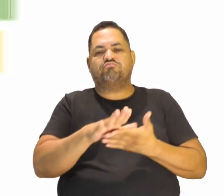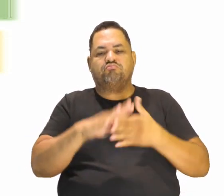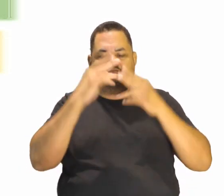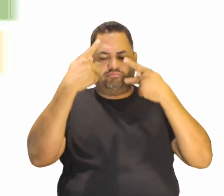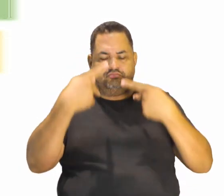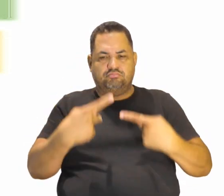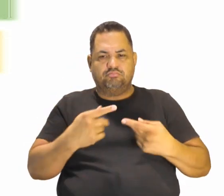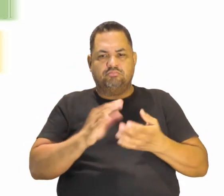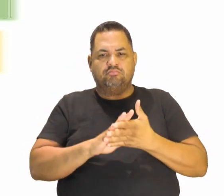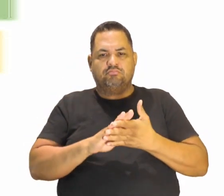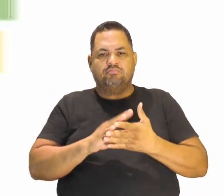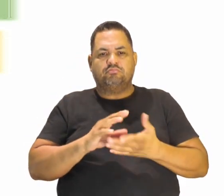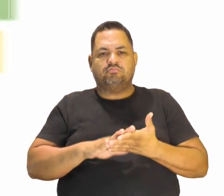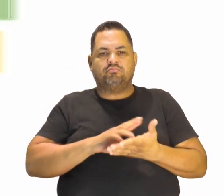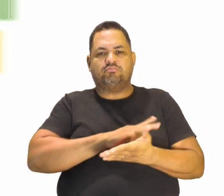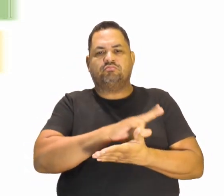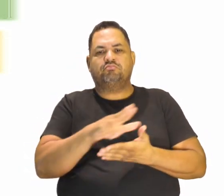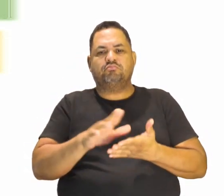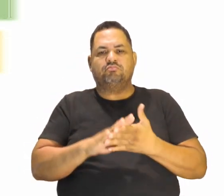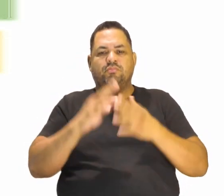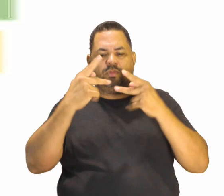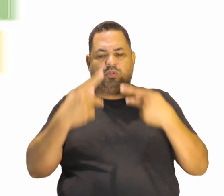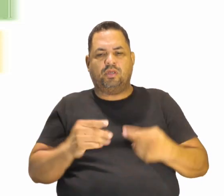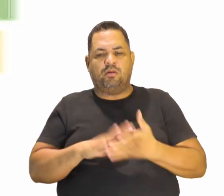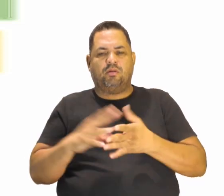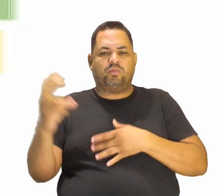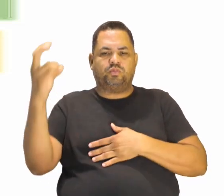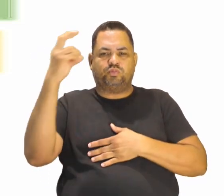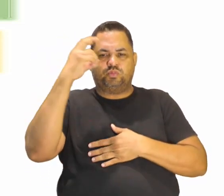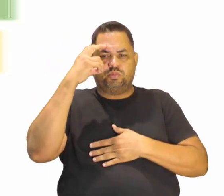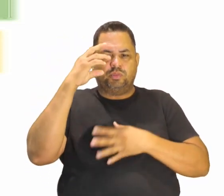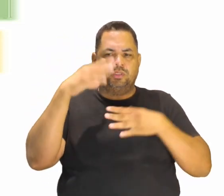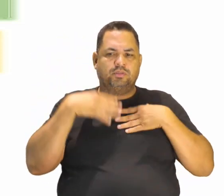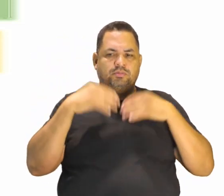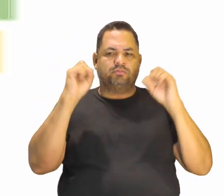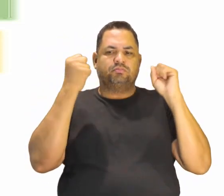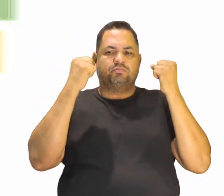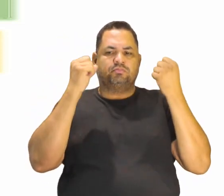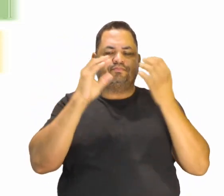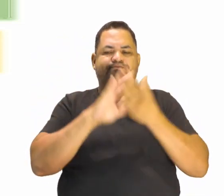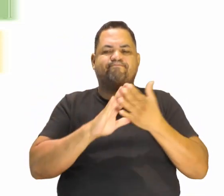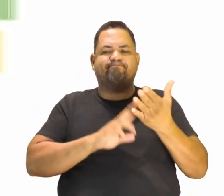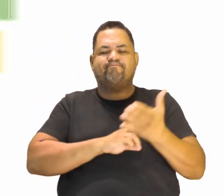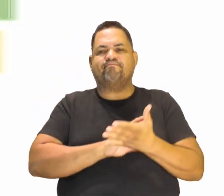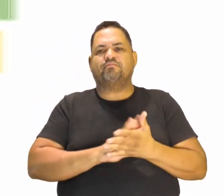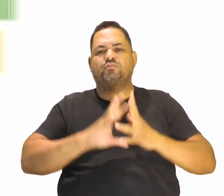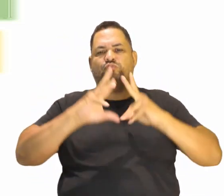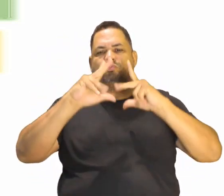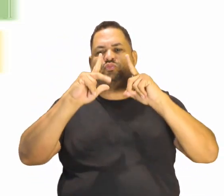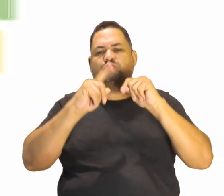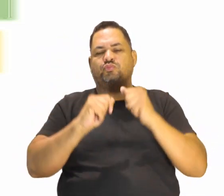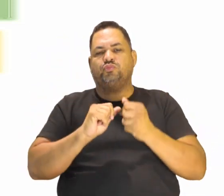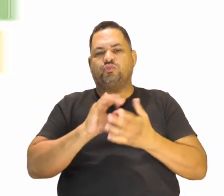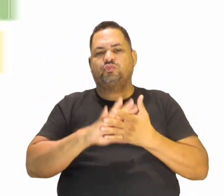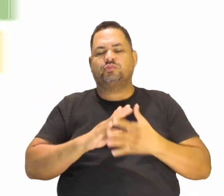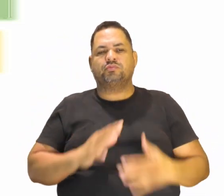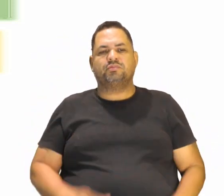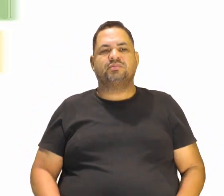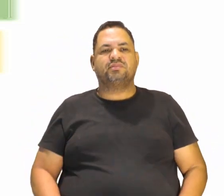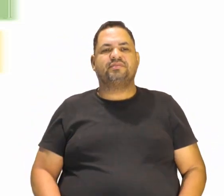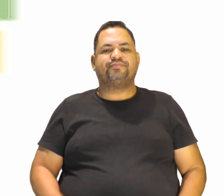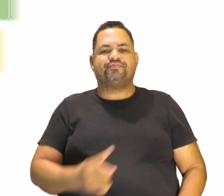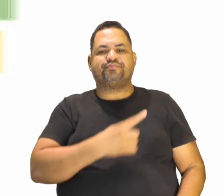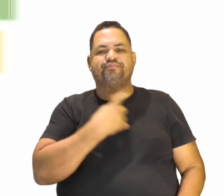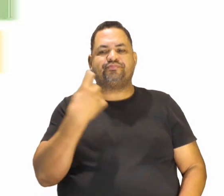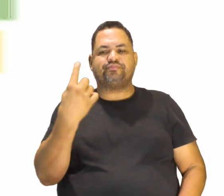grande e essa diversidade ela é humana, é cultural, ela é física, ela é no geral. Então somos diversos,